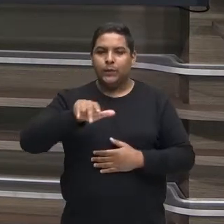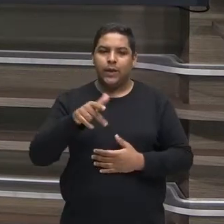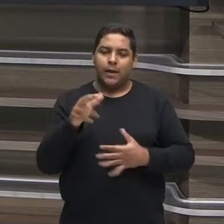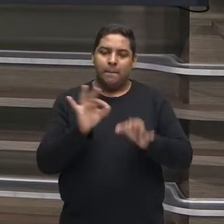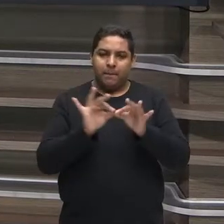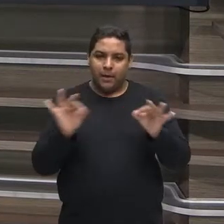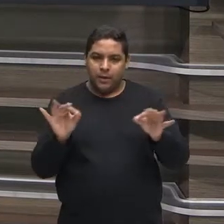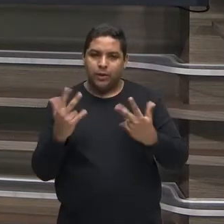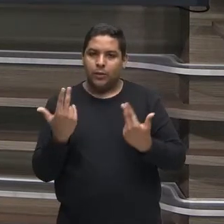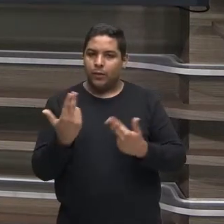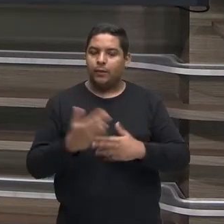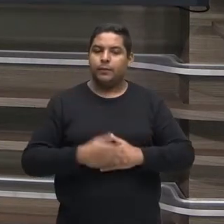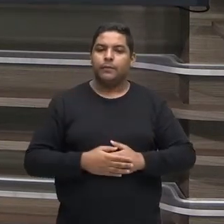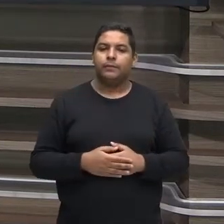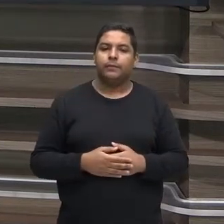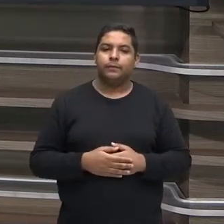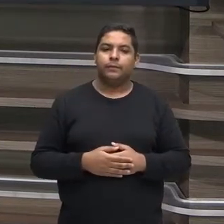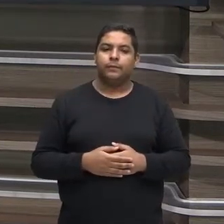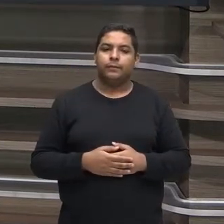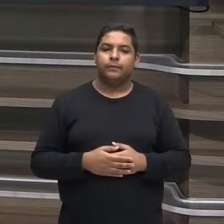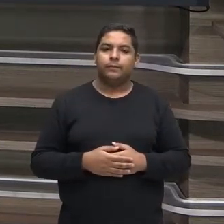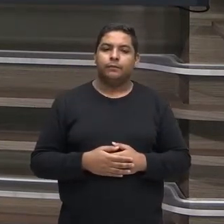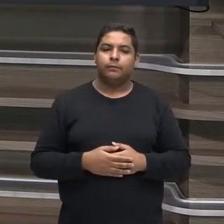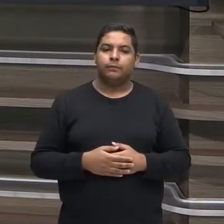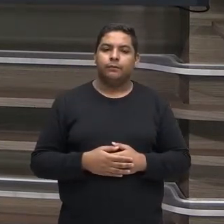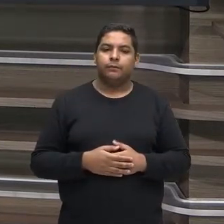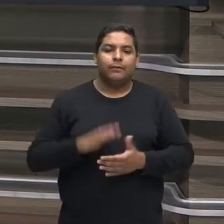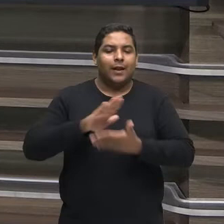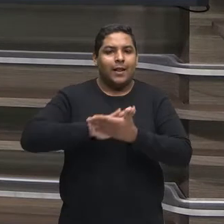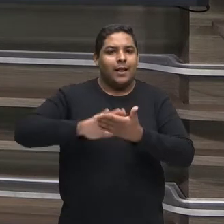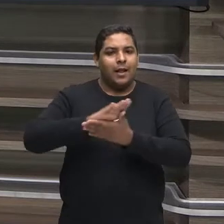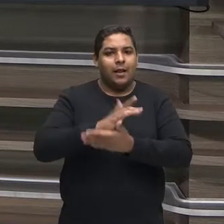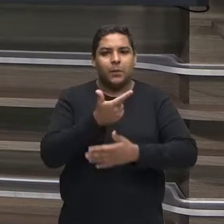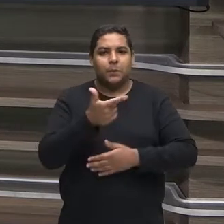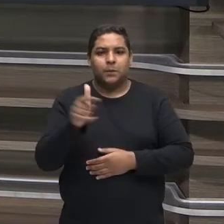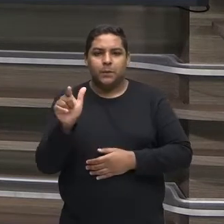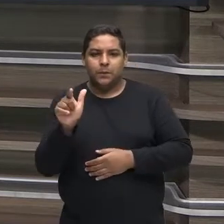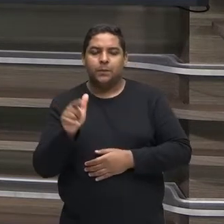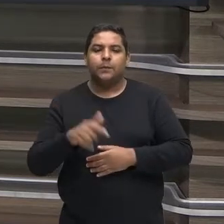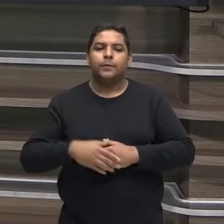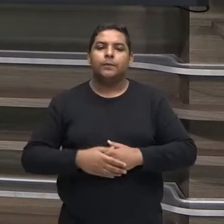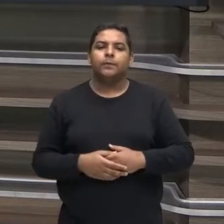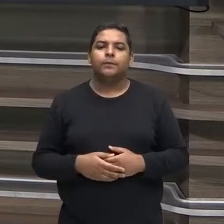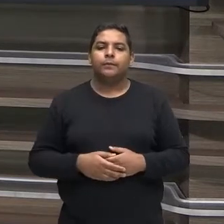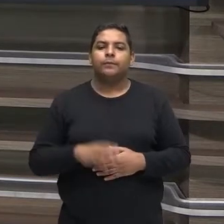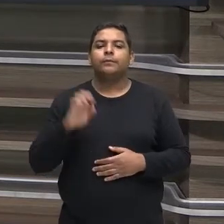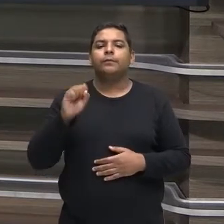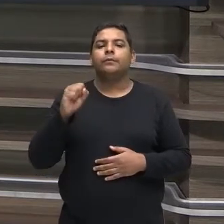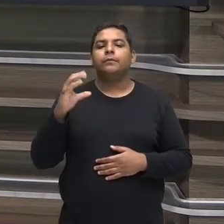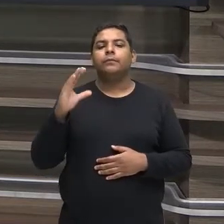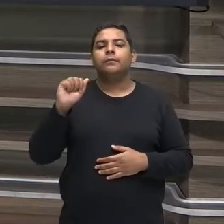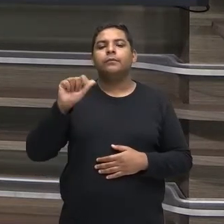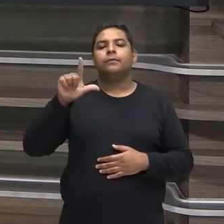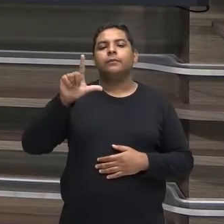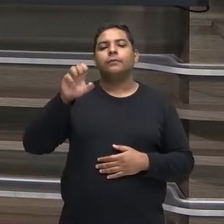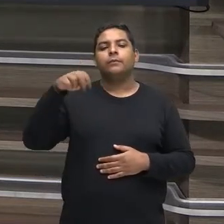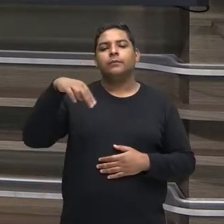você também pode identificar como nenhum dos lados como tendo a mesma medida. Pronto, escaleno. Escaleno vem de